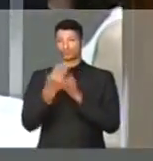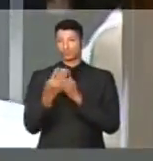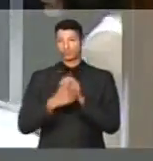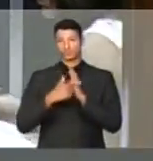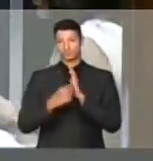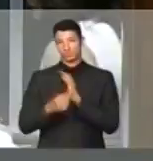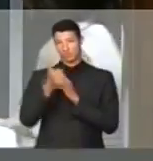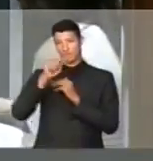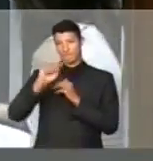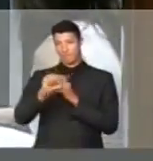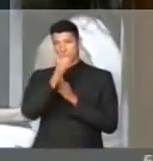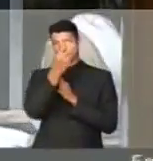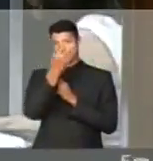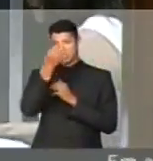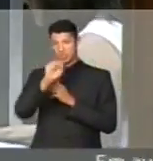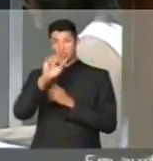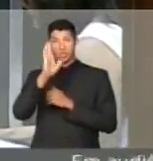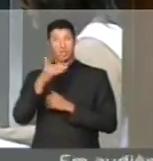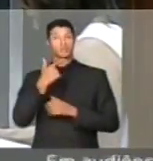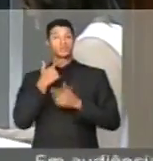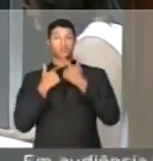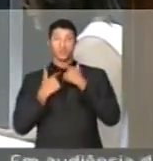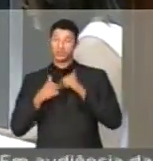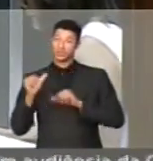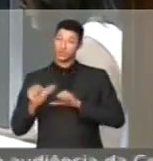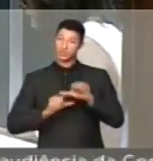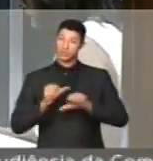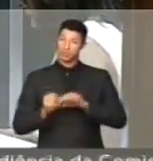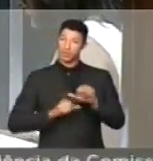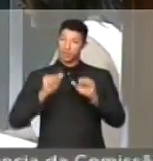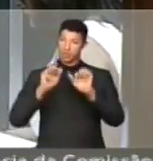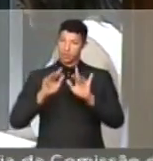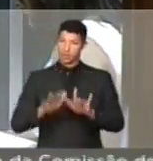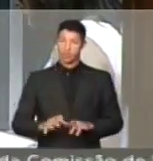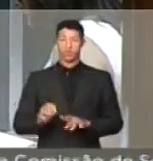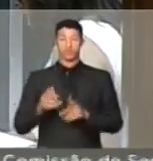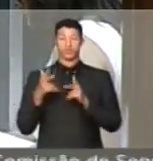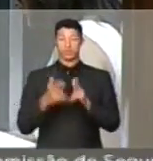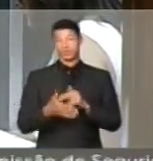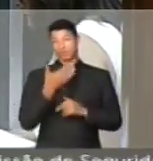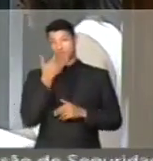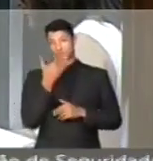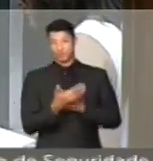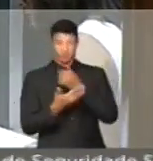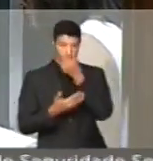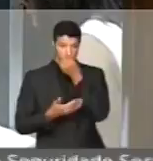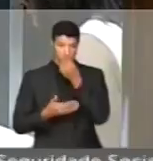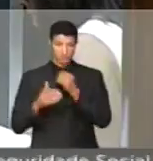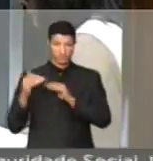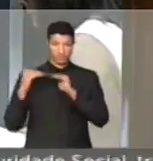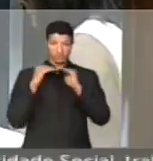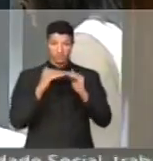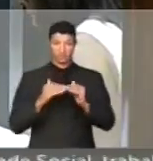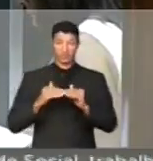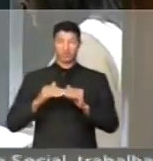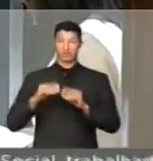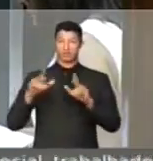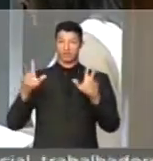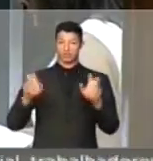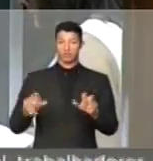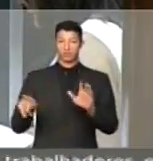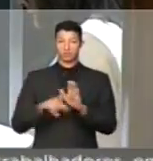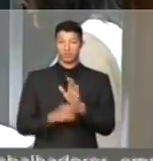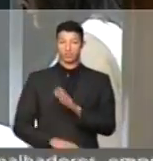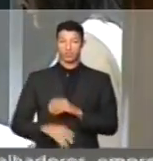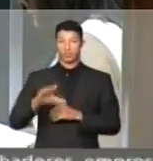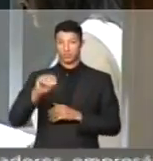do artigo 1038, já que pretendemos alterar a sua redação. Como forma de uniformizar a terminologia empregada